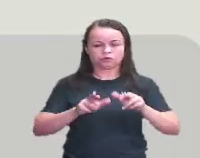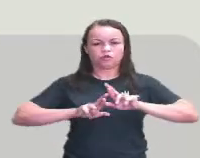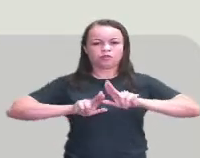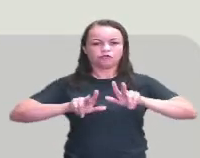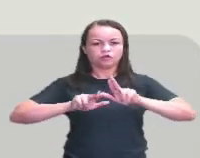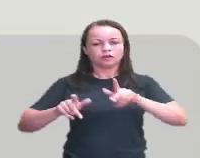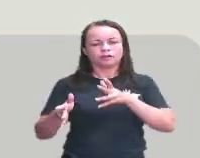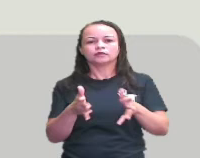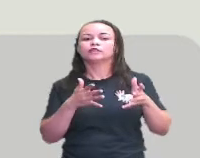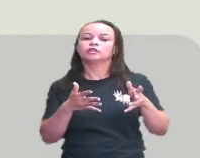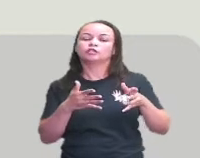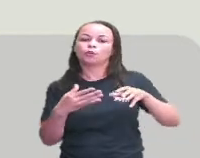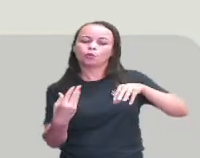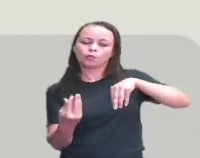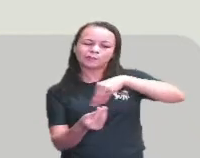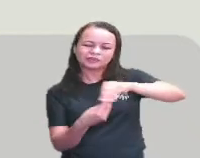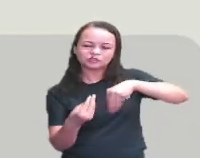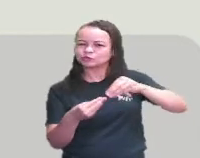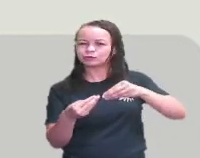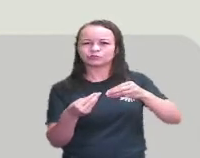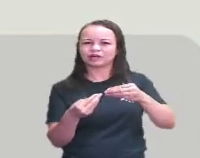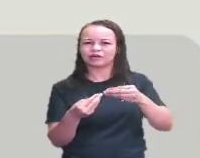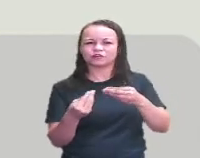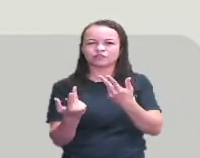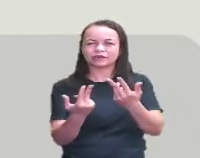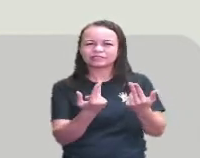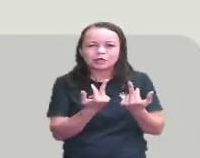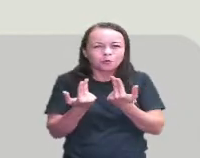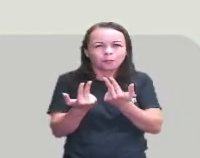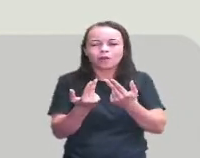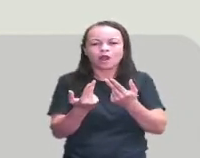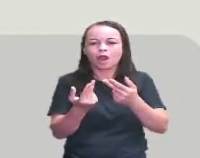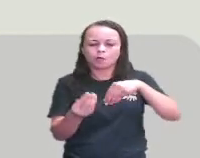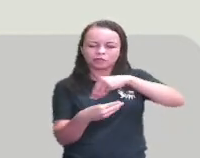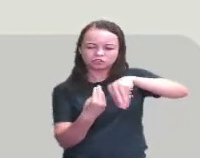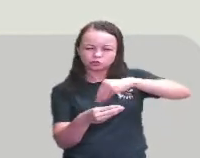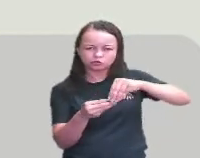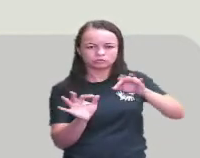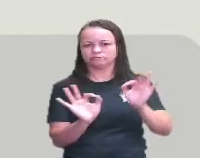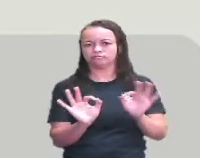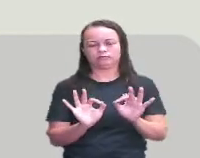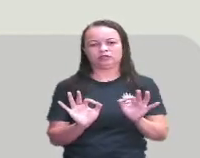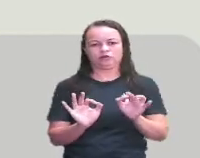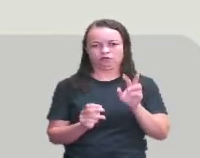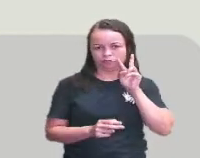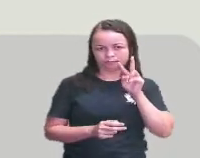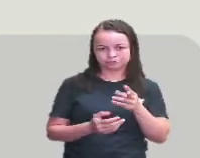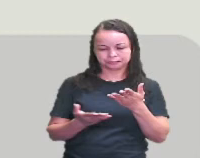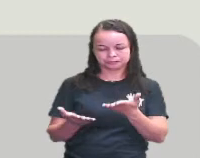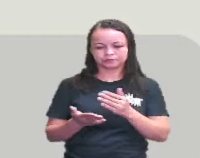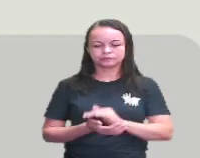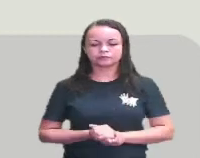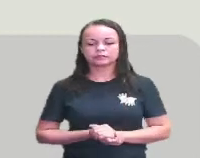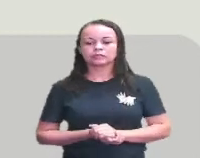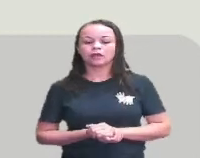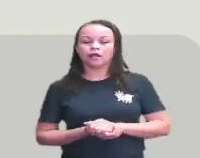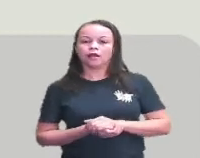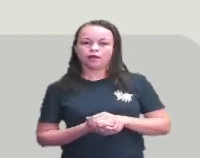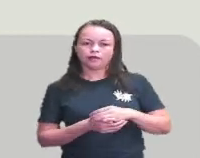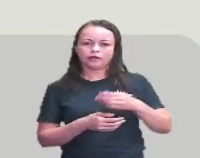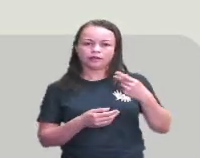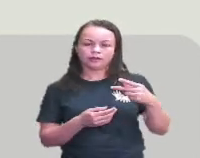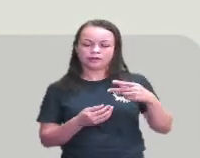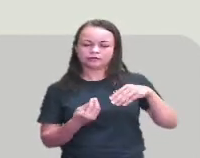o conceito de mistura não vai se concretizar como deve ser. Vamos lá. A densidade também é